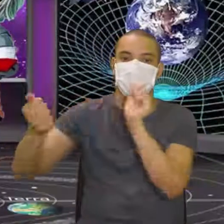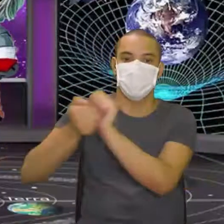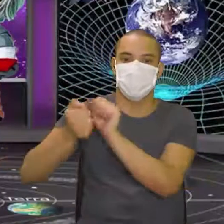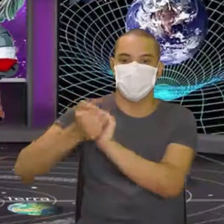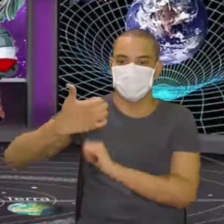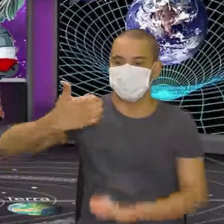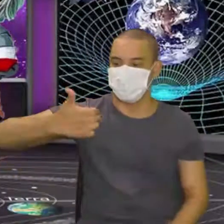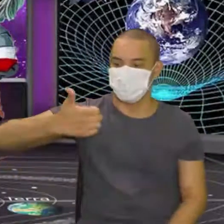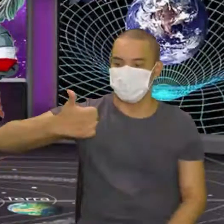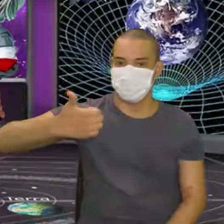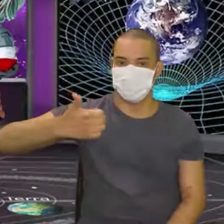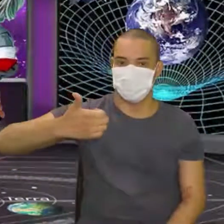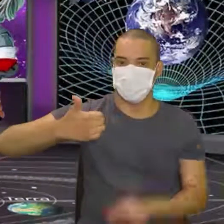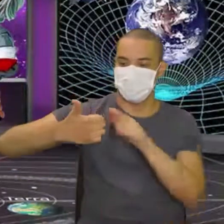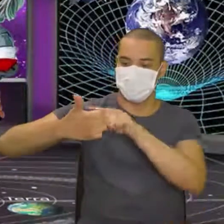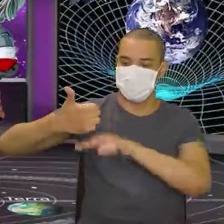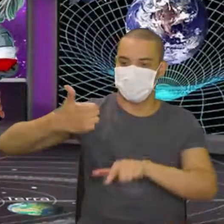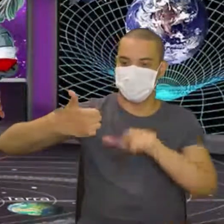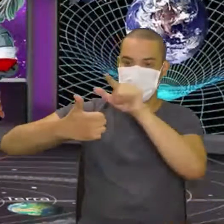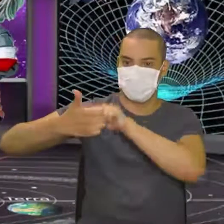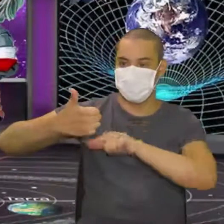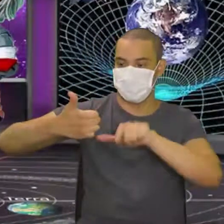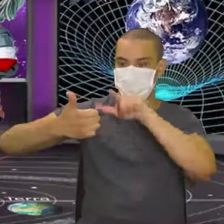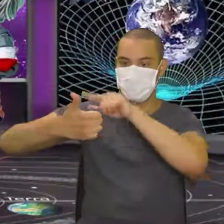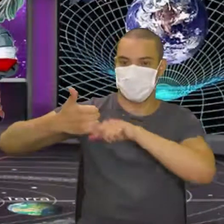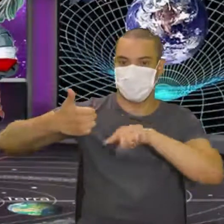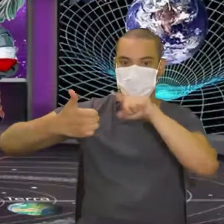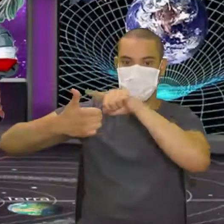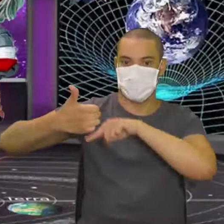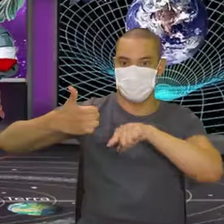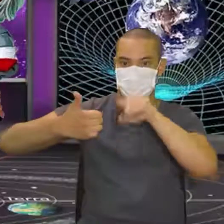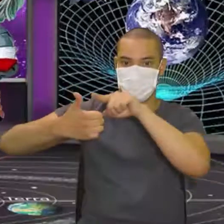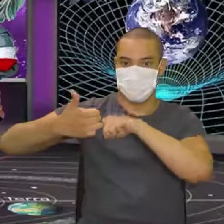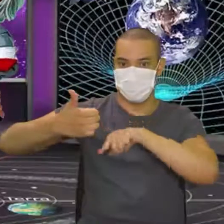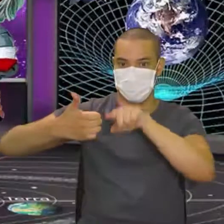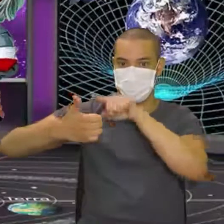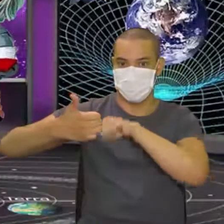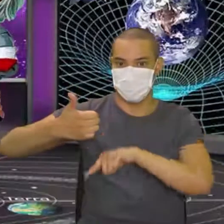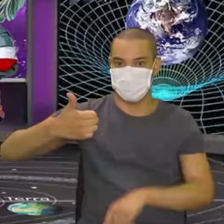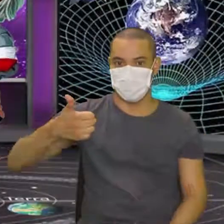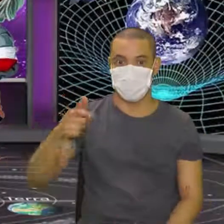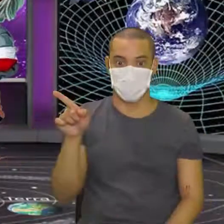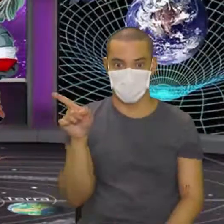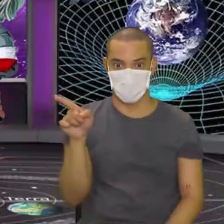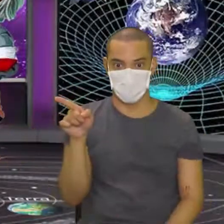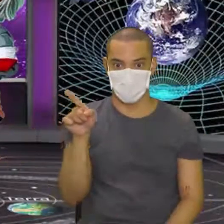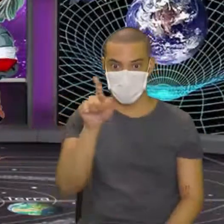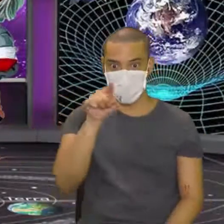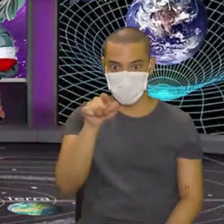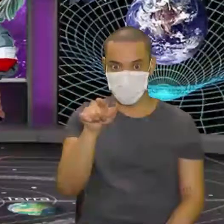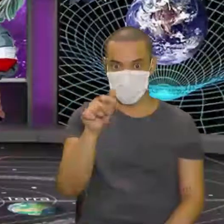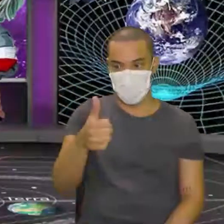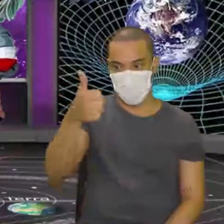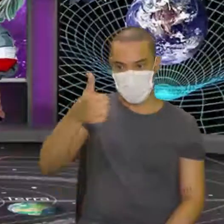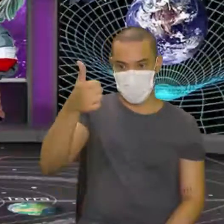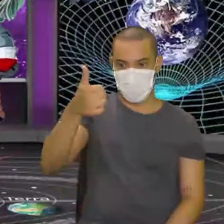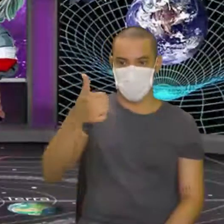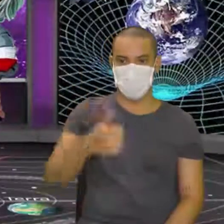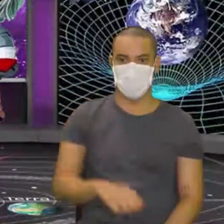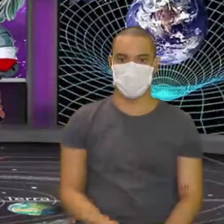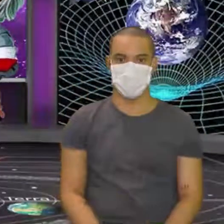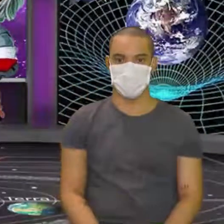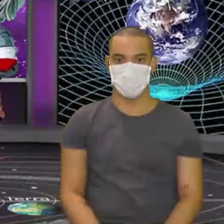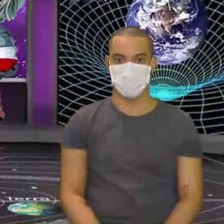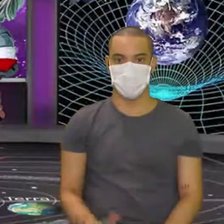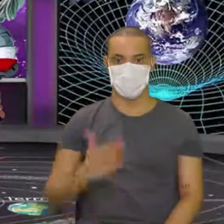Está ficando, gente, ao redor da espira. Então, aqui, ó, vocês são observador 1, olha lá, está saindo aqui. E